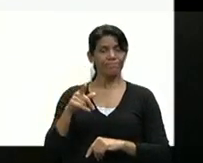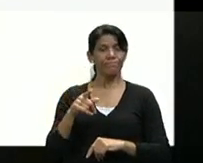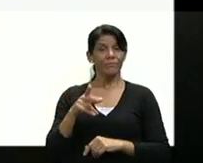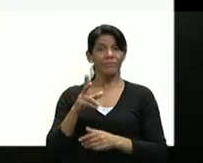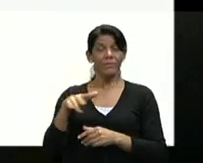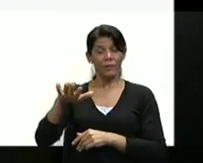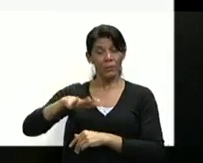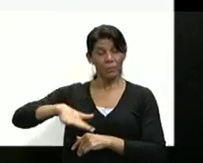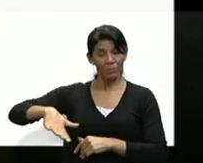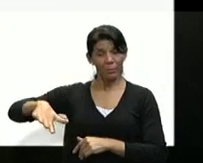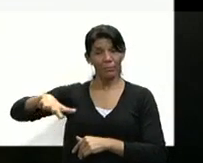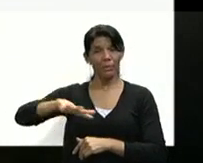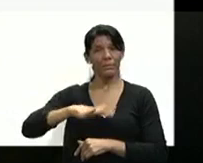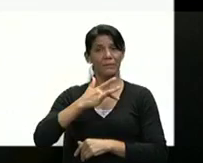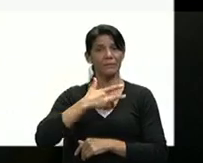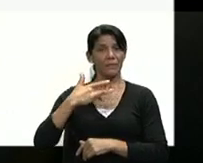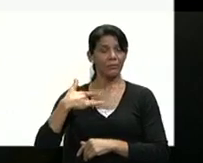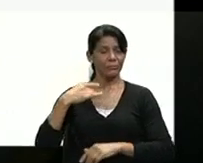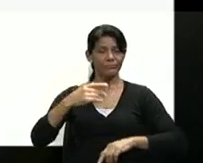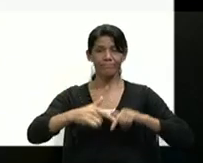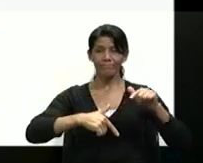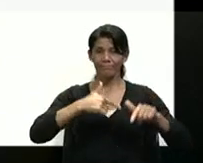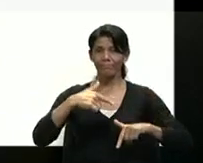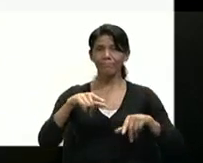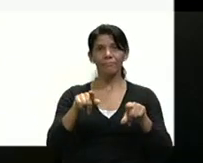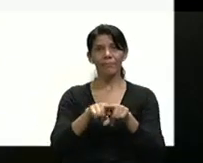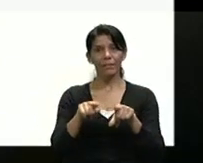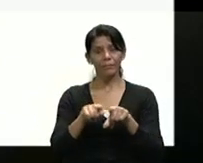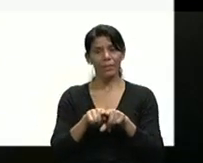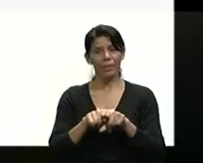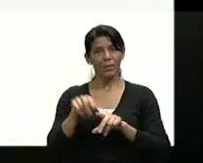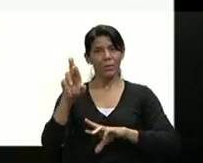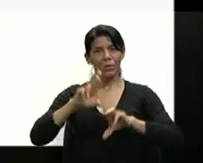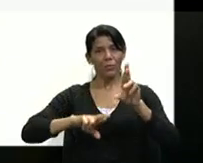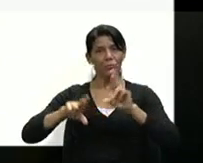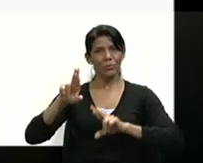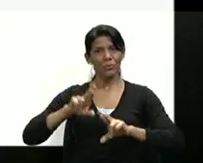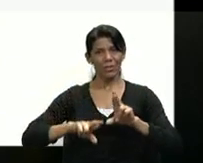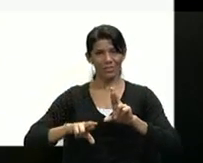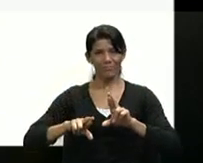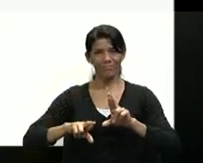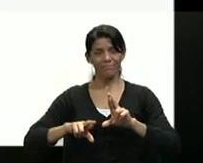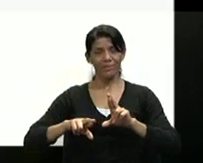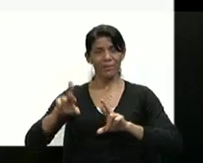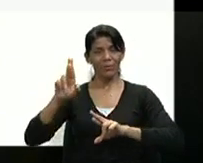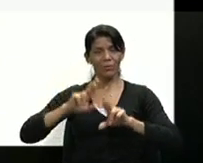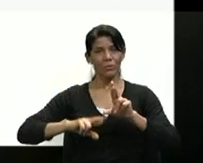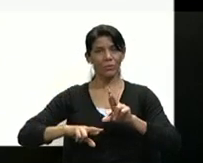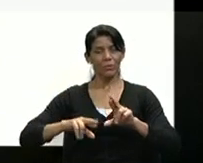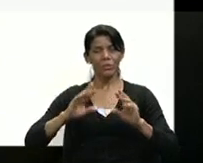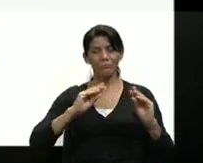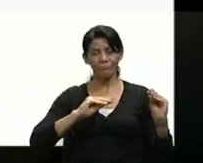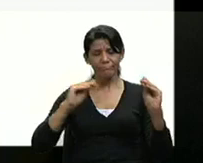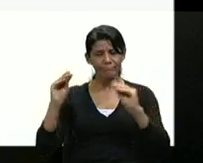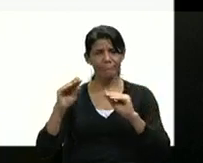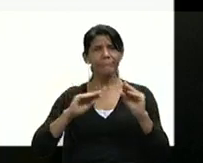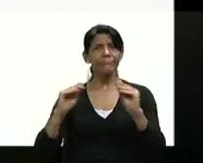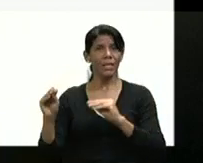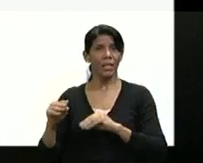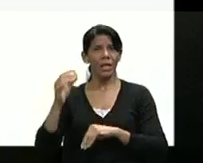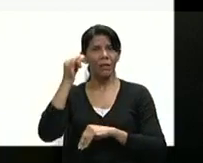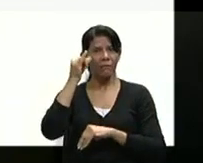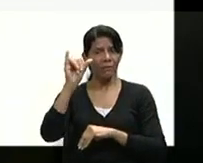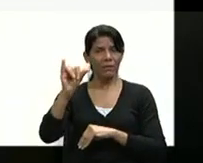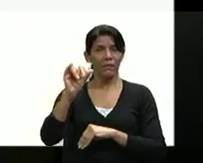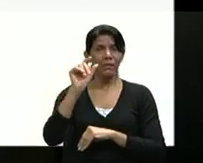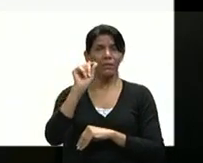meio ambiente, saúde do trabalhador e até no controle de fronteiras, né? No controle migratório, para